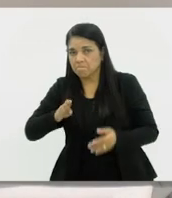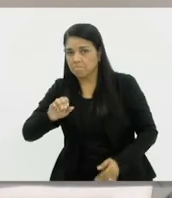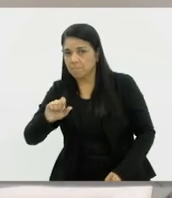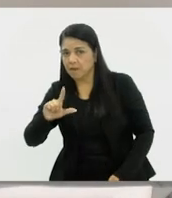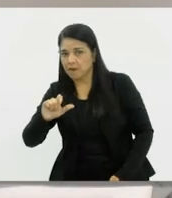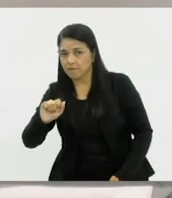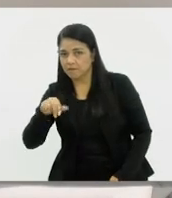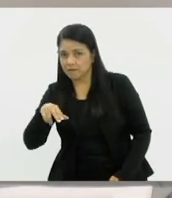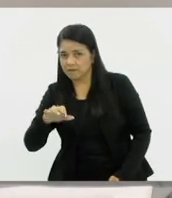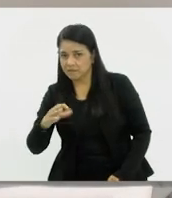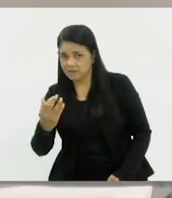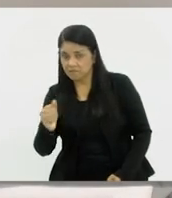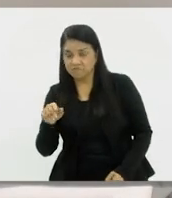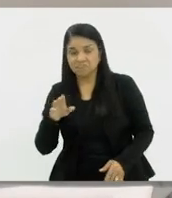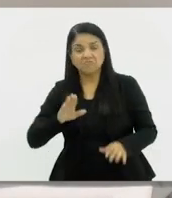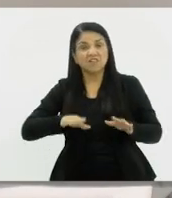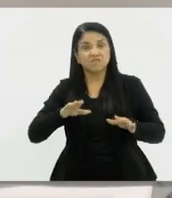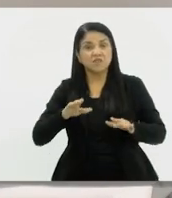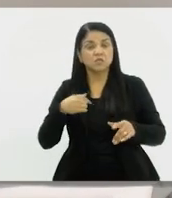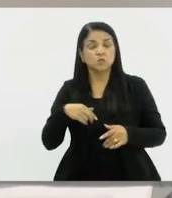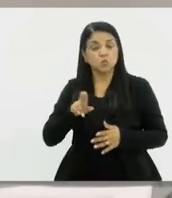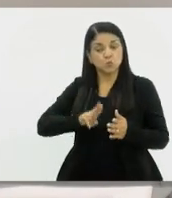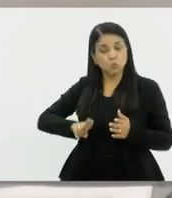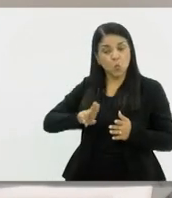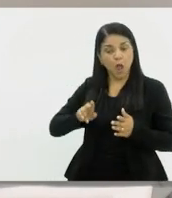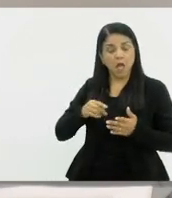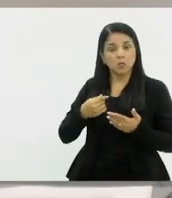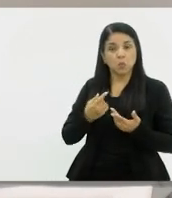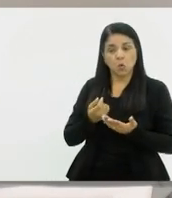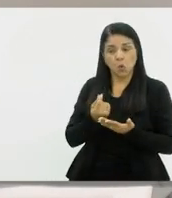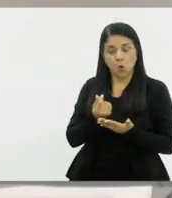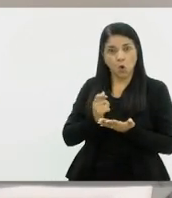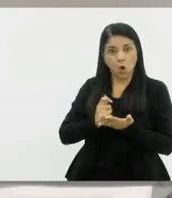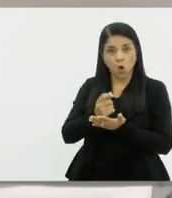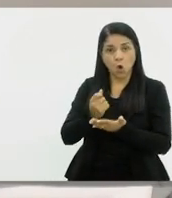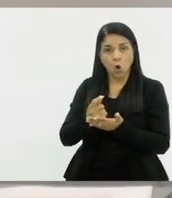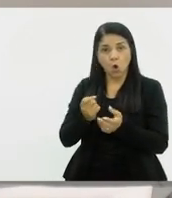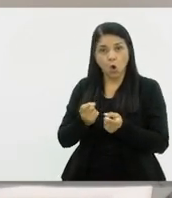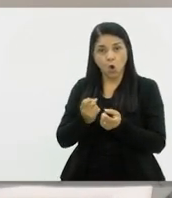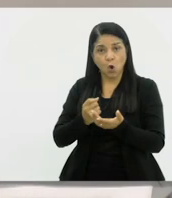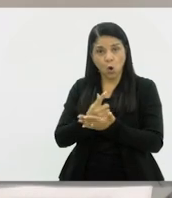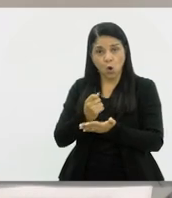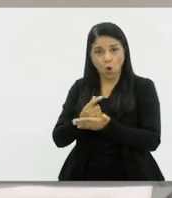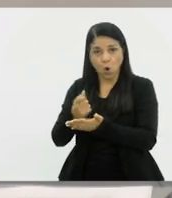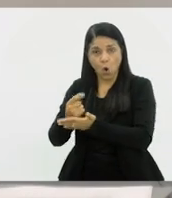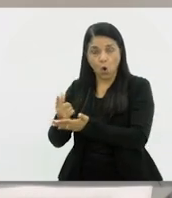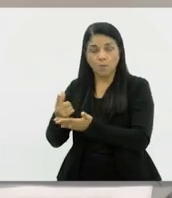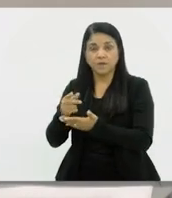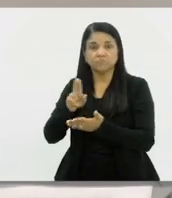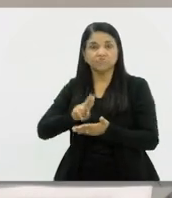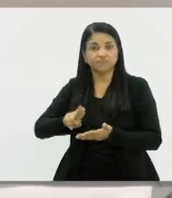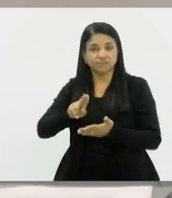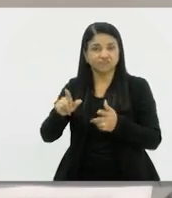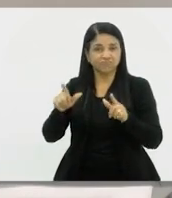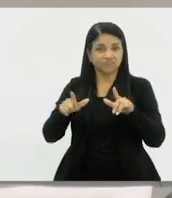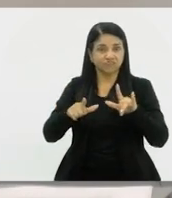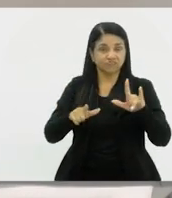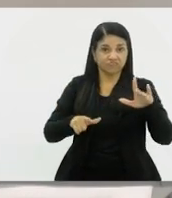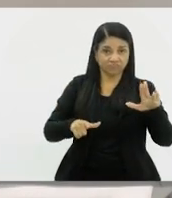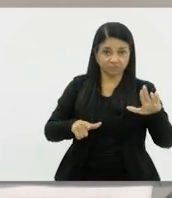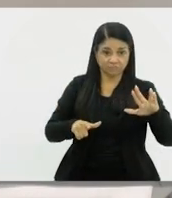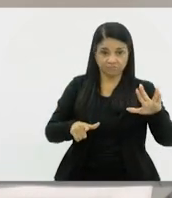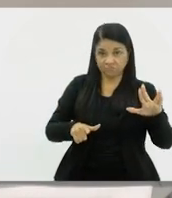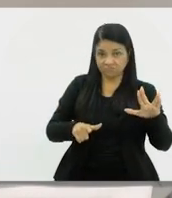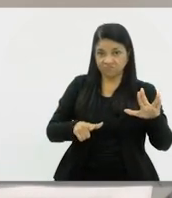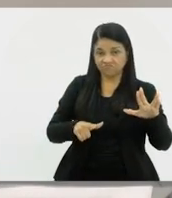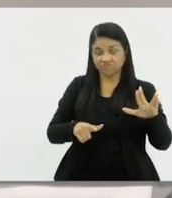quantidade Às vezes o usuário compra uma quantidade maior para guardar e nem por isso ele por causa de 2 Gam a mais é apenas um dos